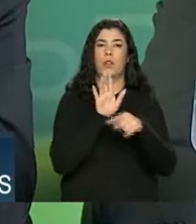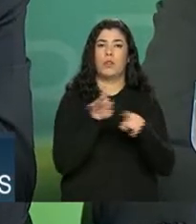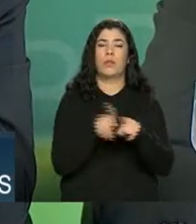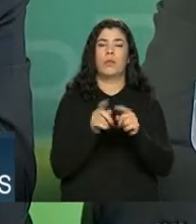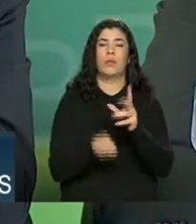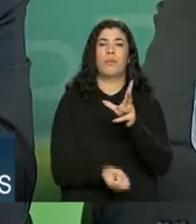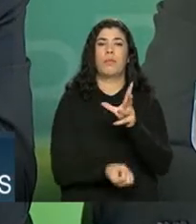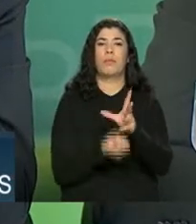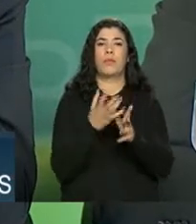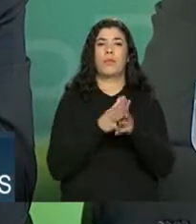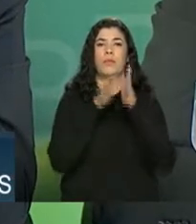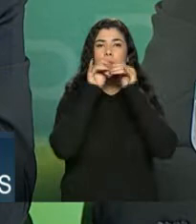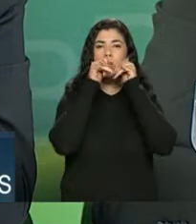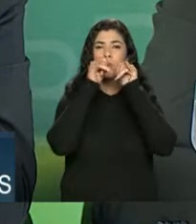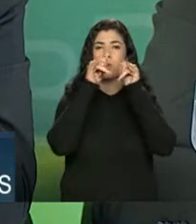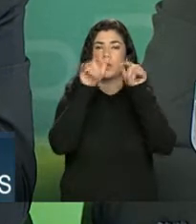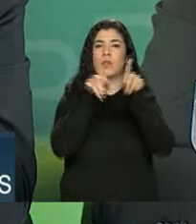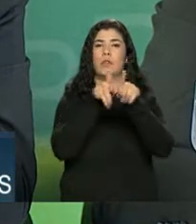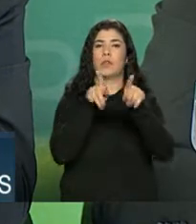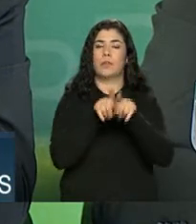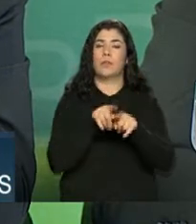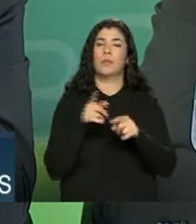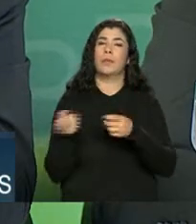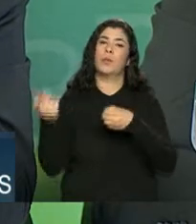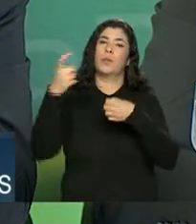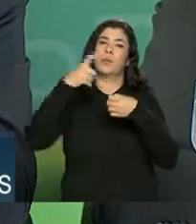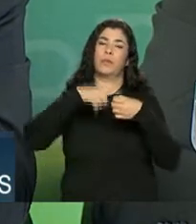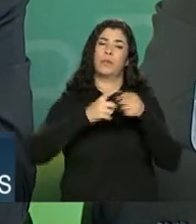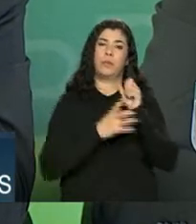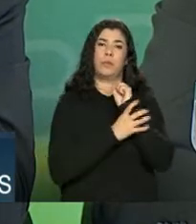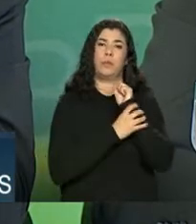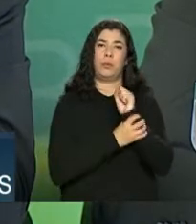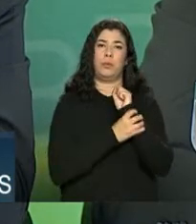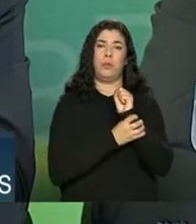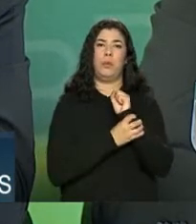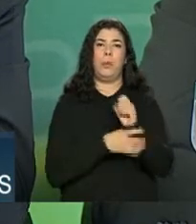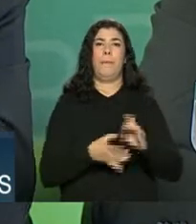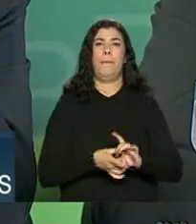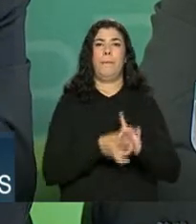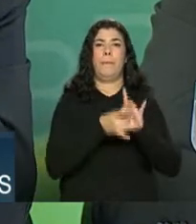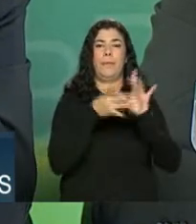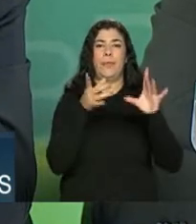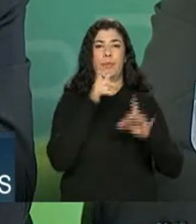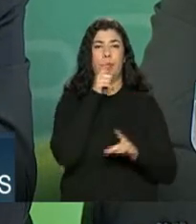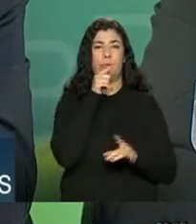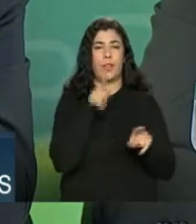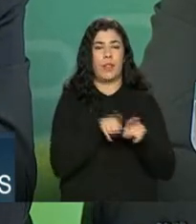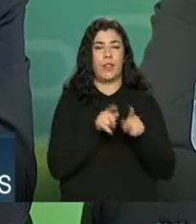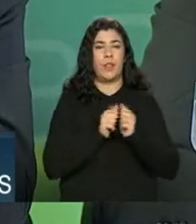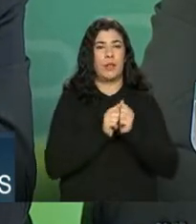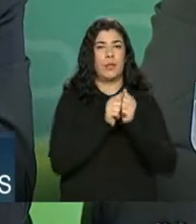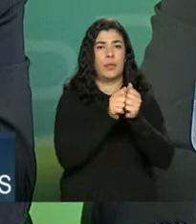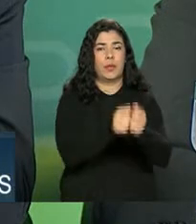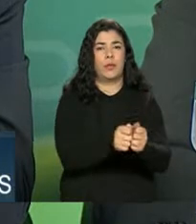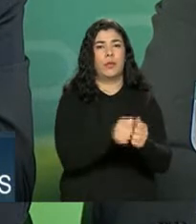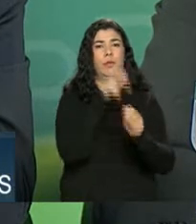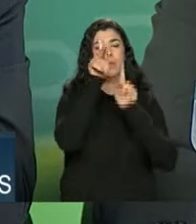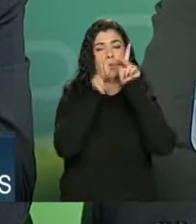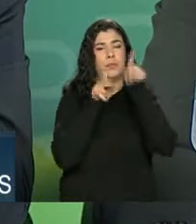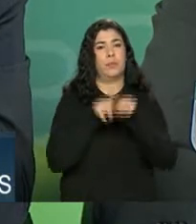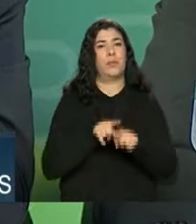esteja totalmente subordinada a segurança hídrica ela e ela é apenas um referencial